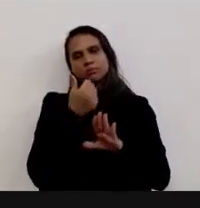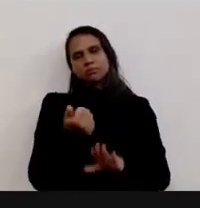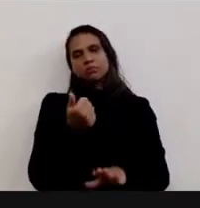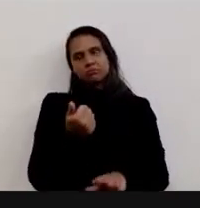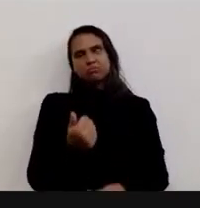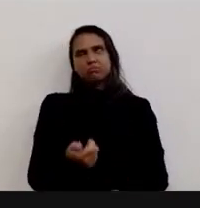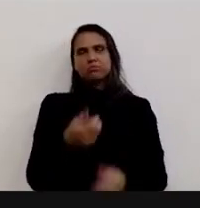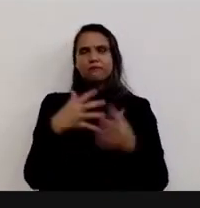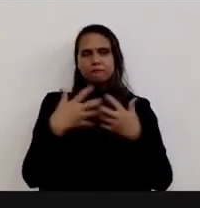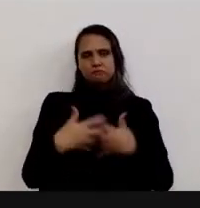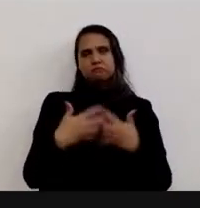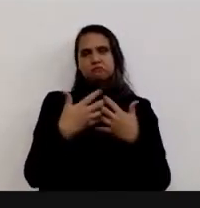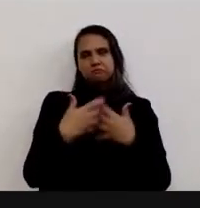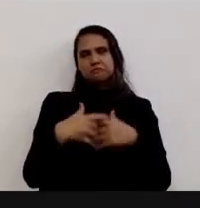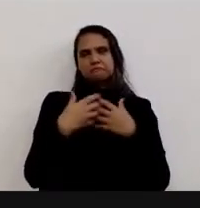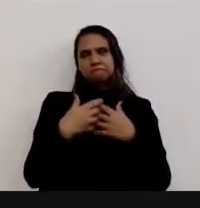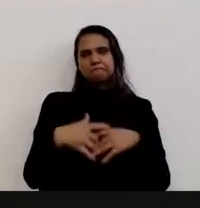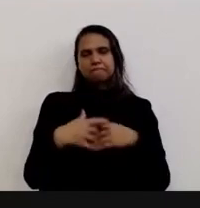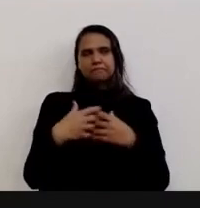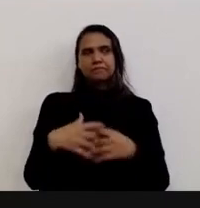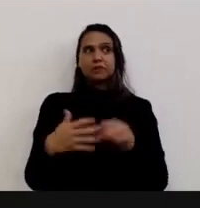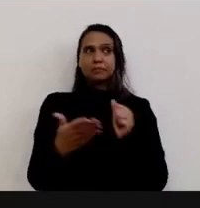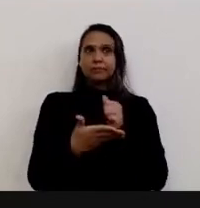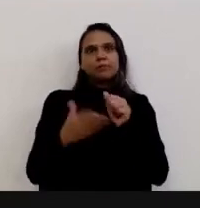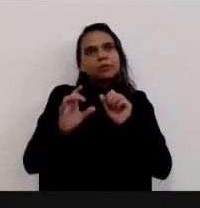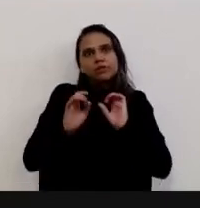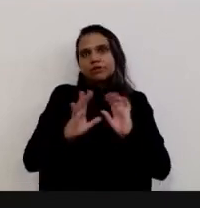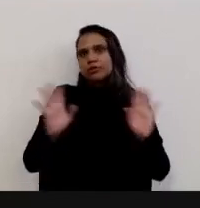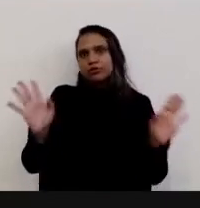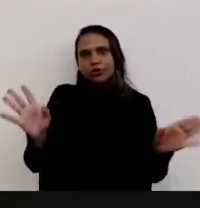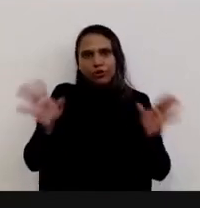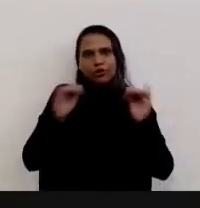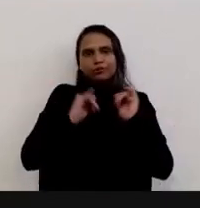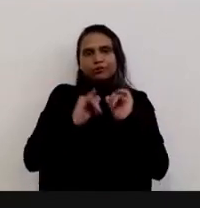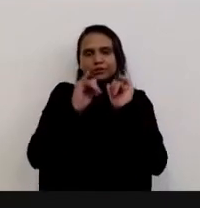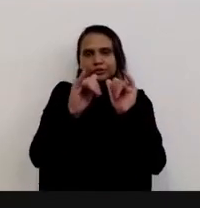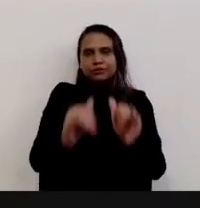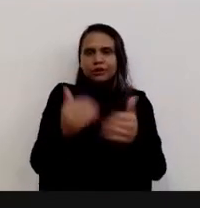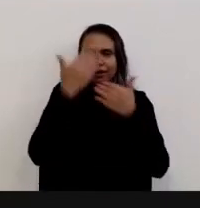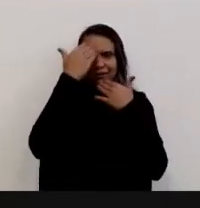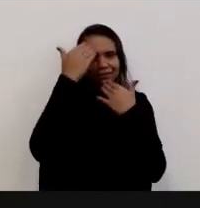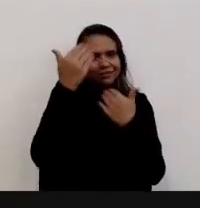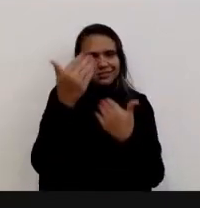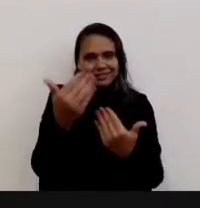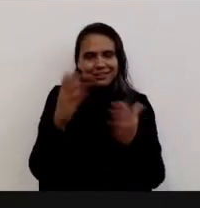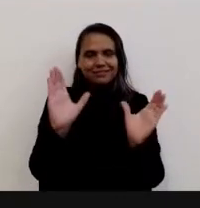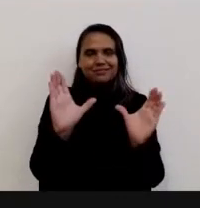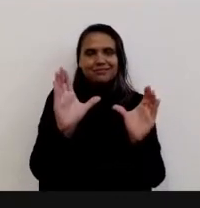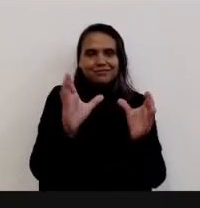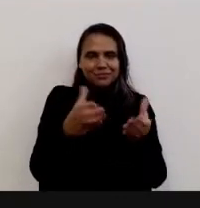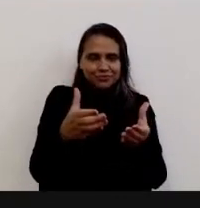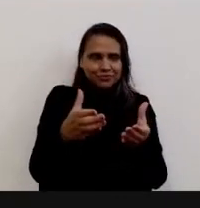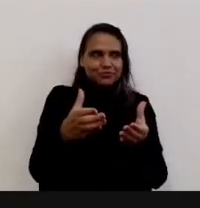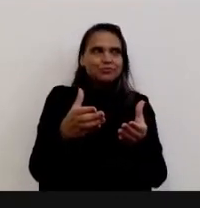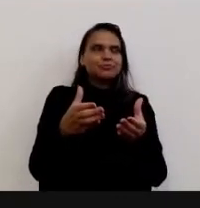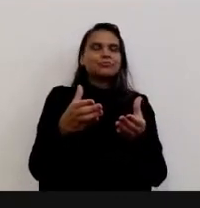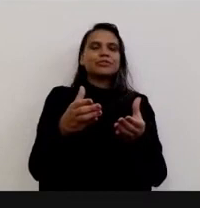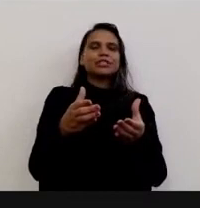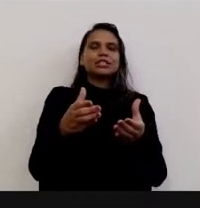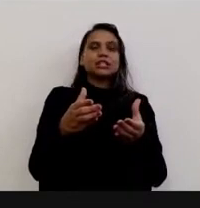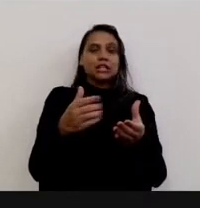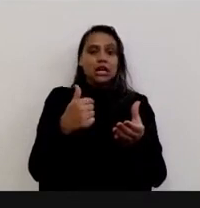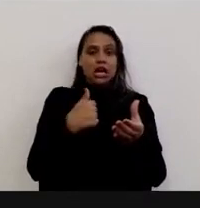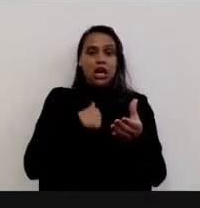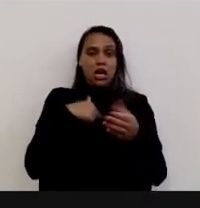Então, basicamente, é isso que eu tenho a dizer. Agradecer aqui a minha equipe, né? Então,